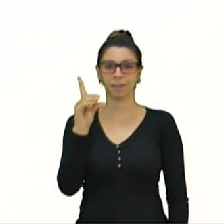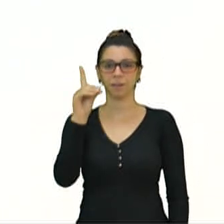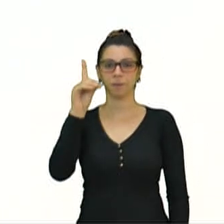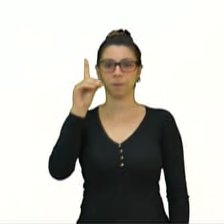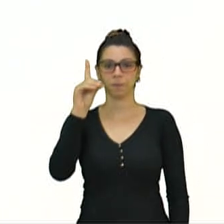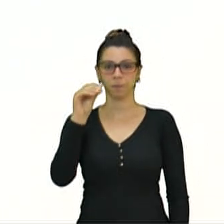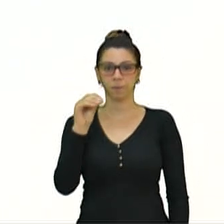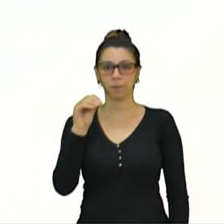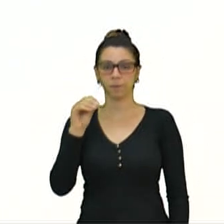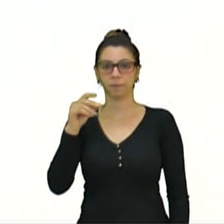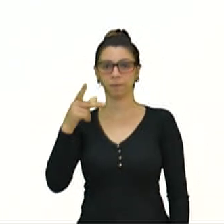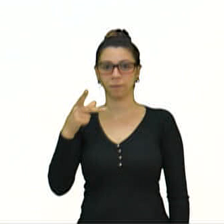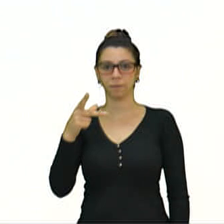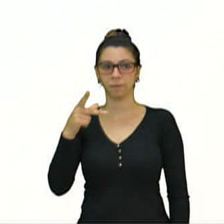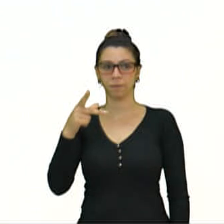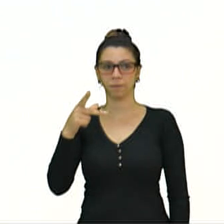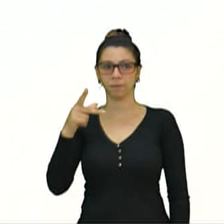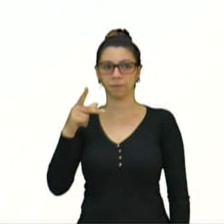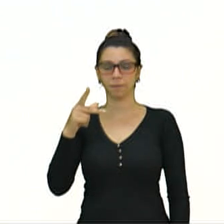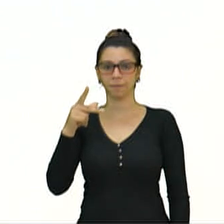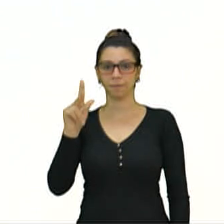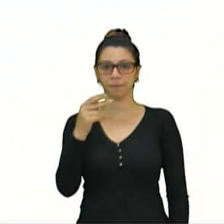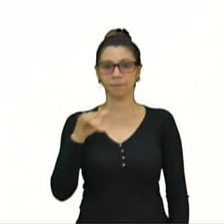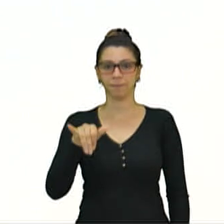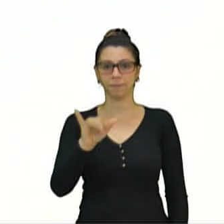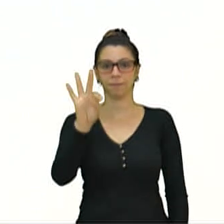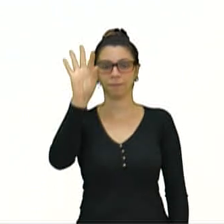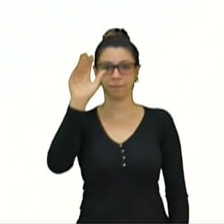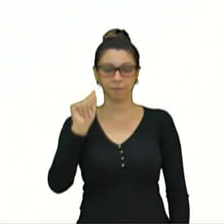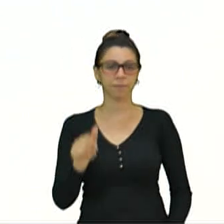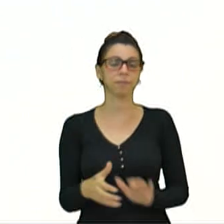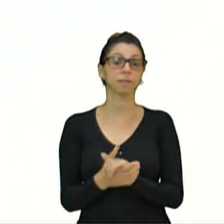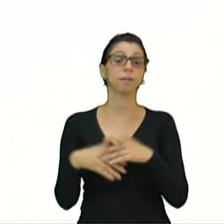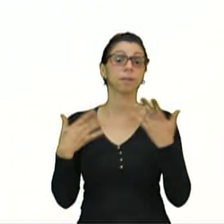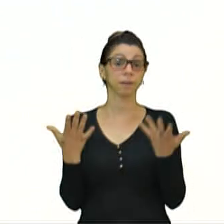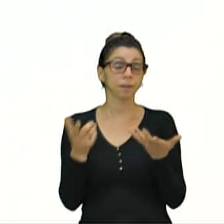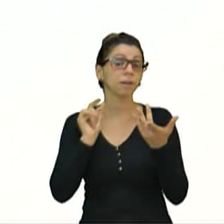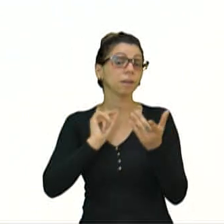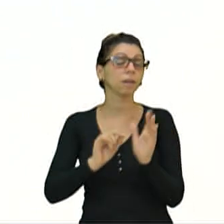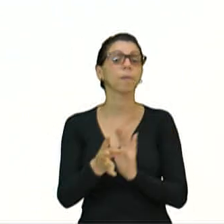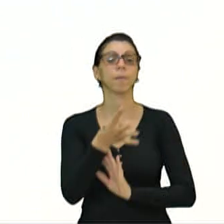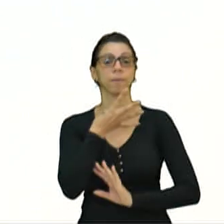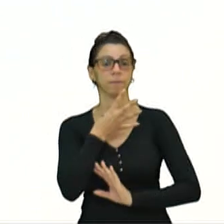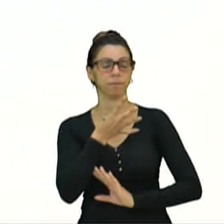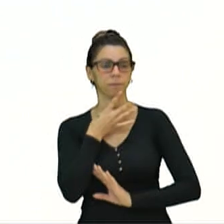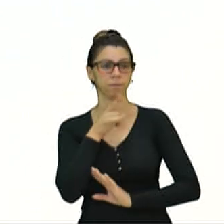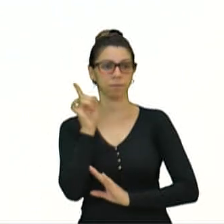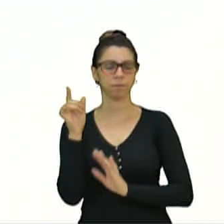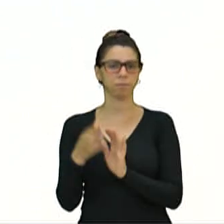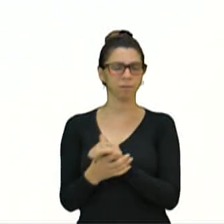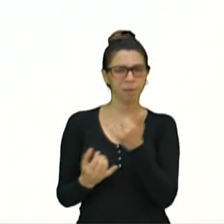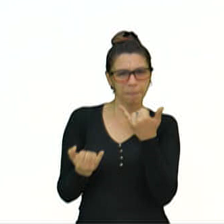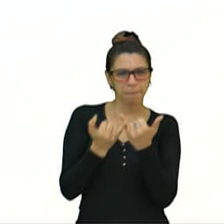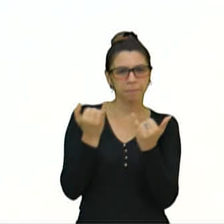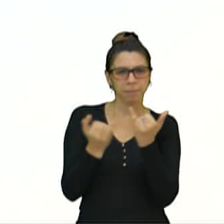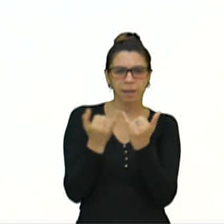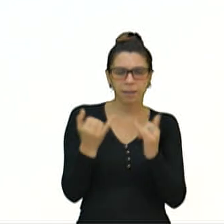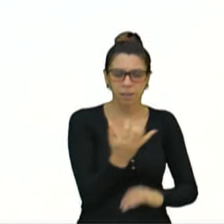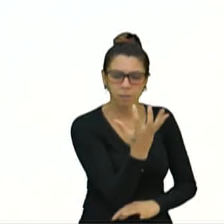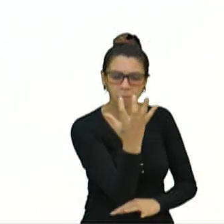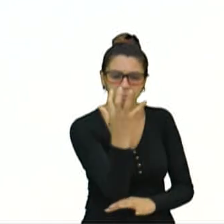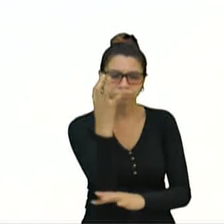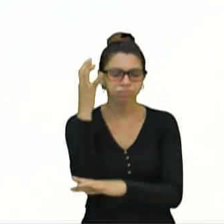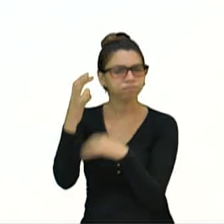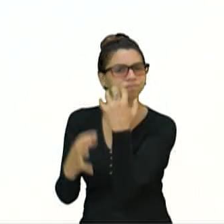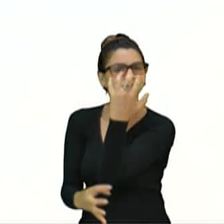grupo apresenta a Cica revoluta como exemplar mais conhecido. Parece uma palmeirinha. Às vezes